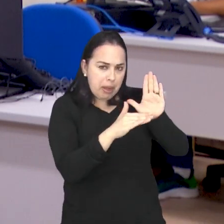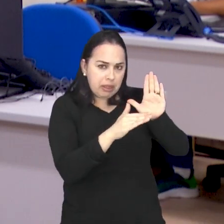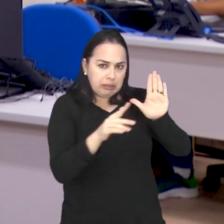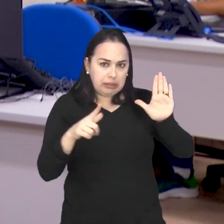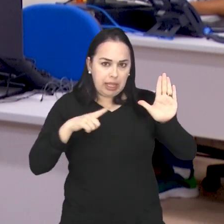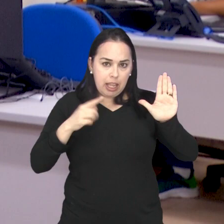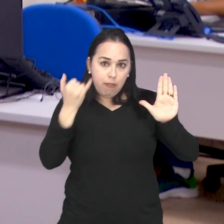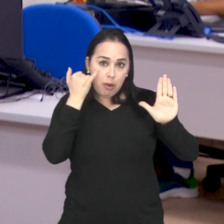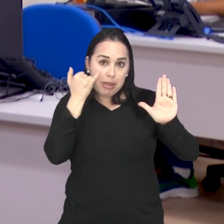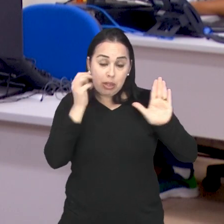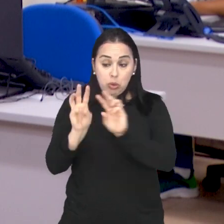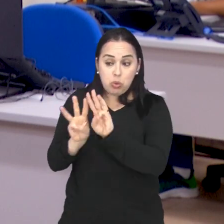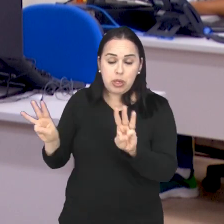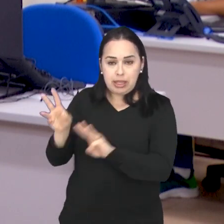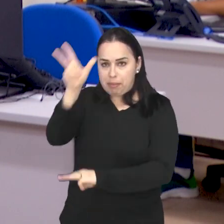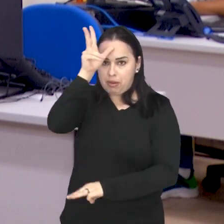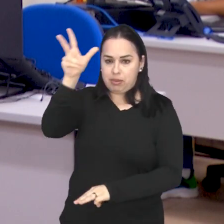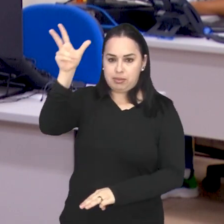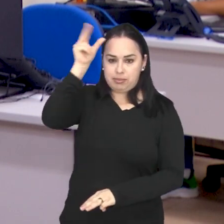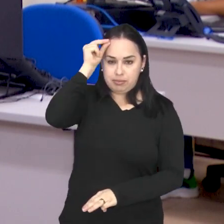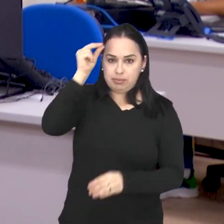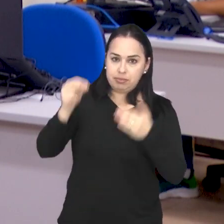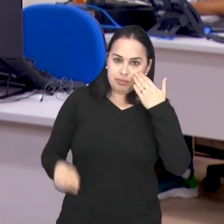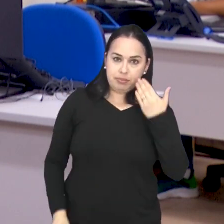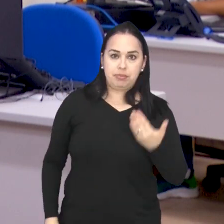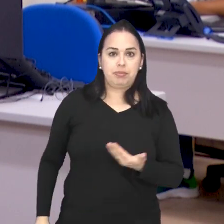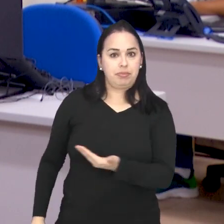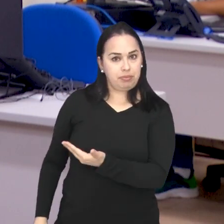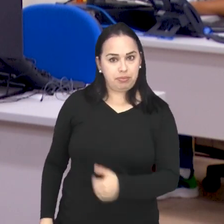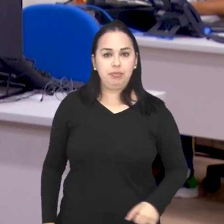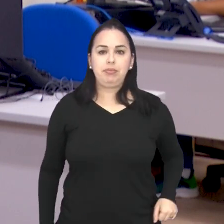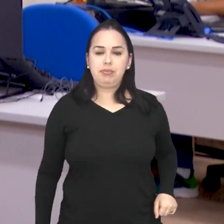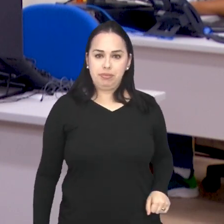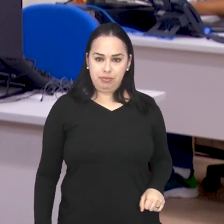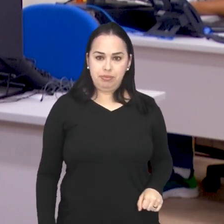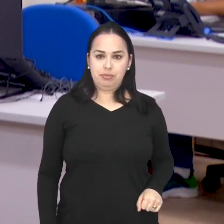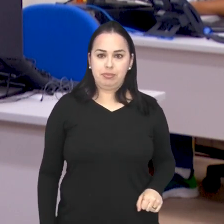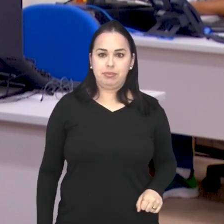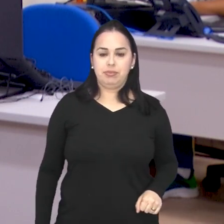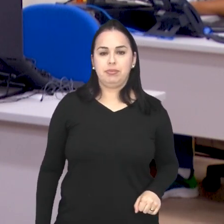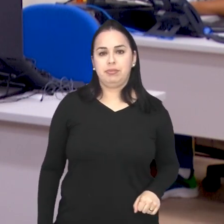Toda a programação você confere no site da Prefeitura, que é o